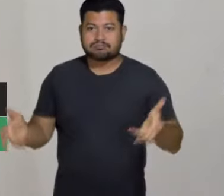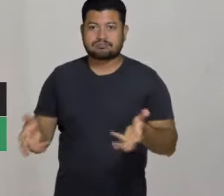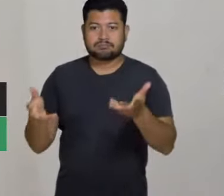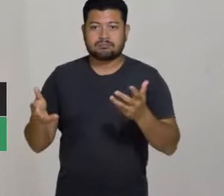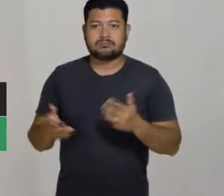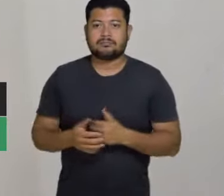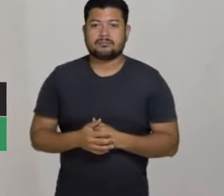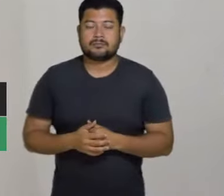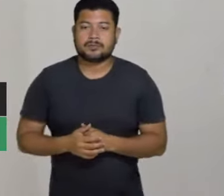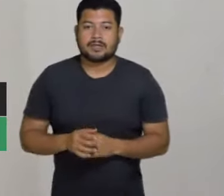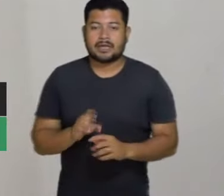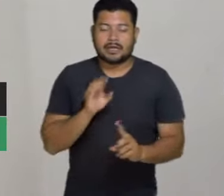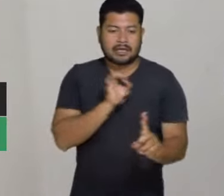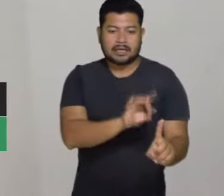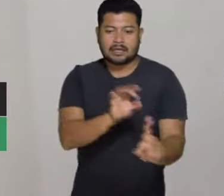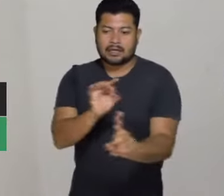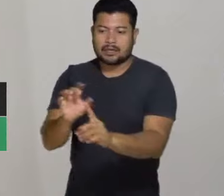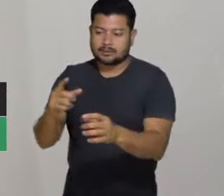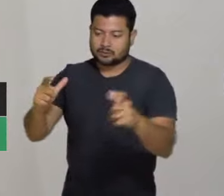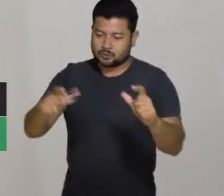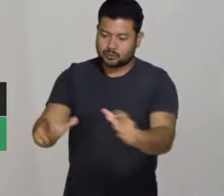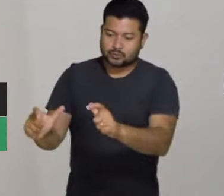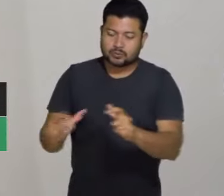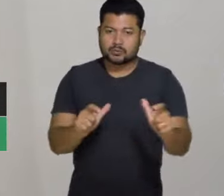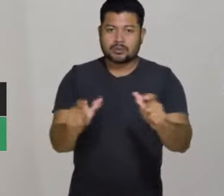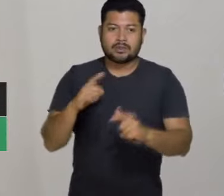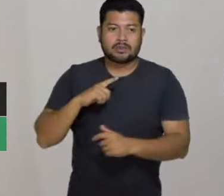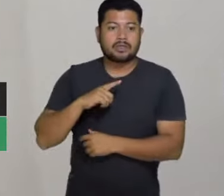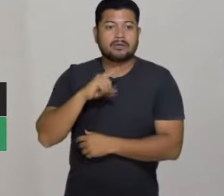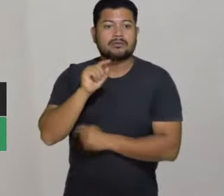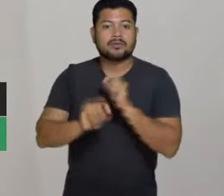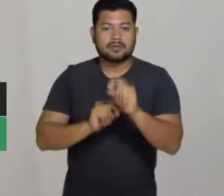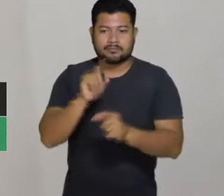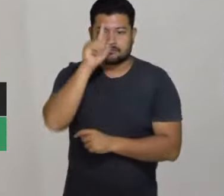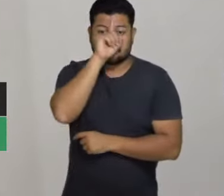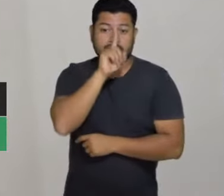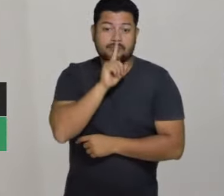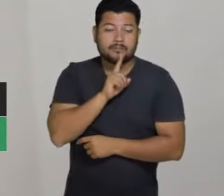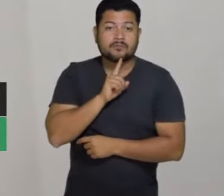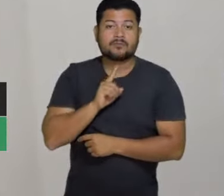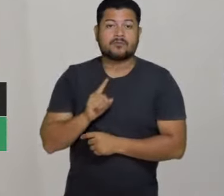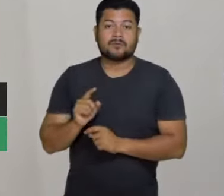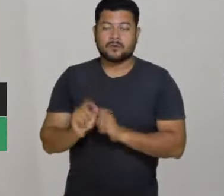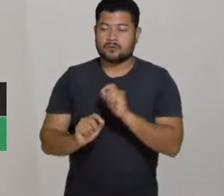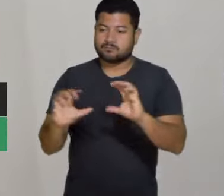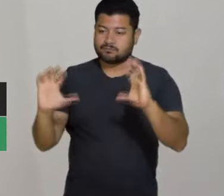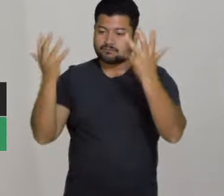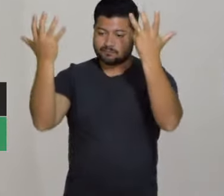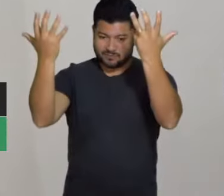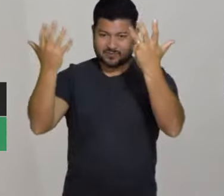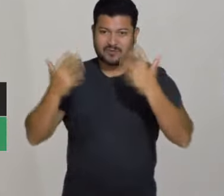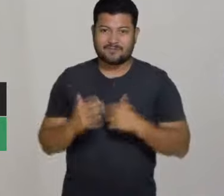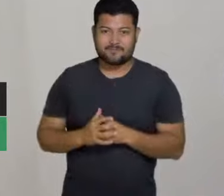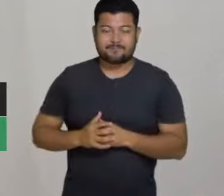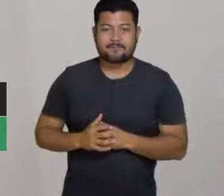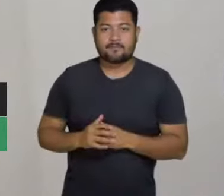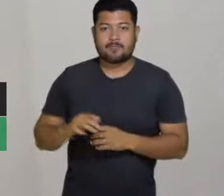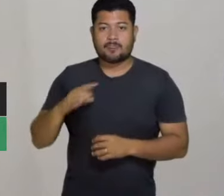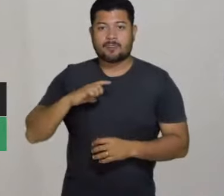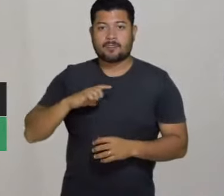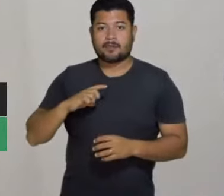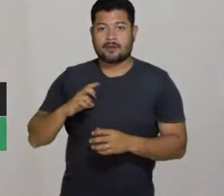Cada cidade com seu perfil de festa e comemoração em Santa Catarina trazem para as ruas e avenidas a sua imensa diversidade cultural